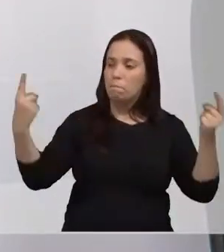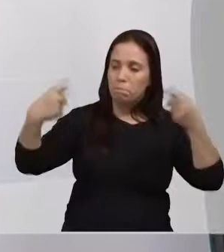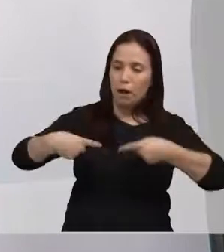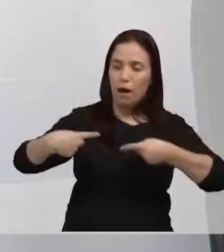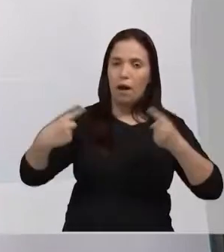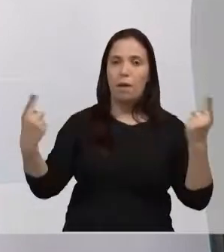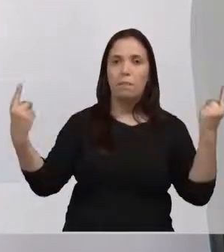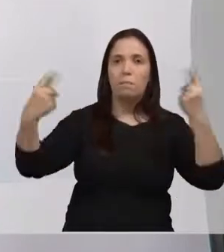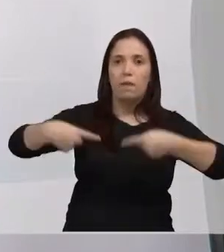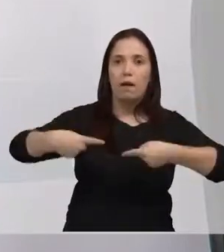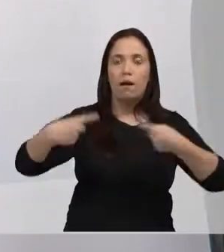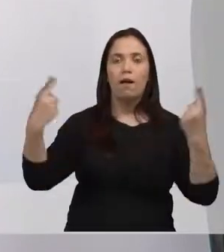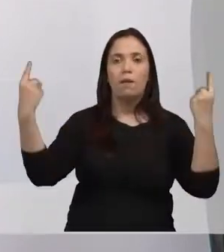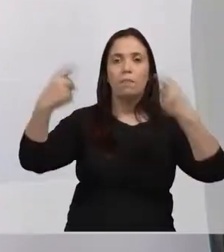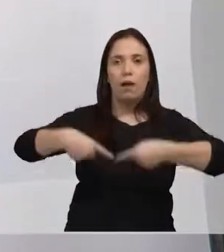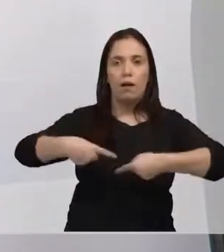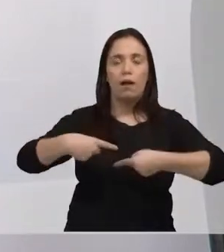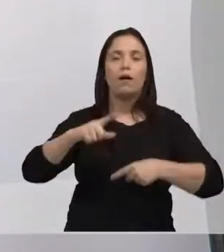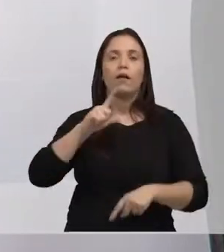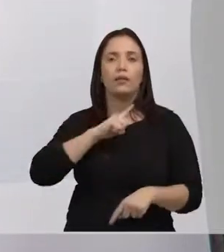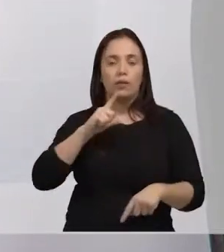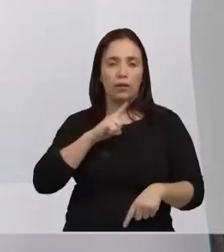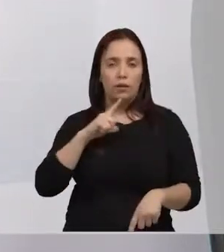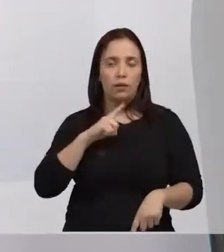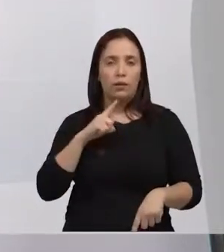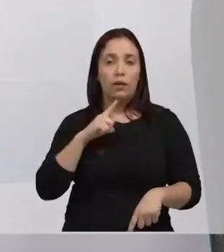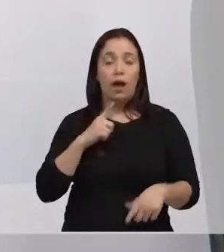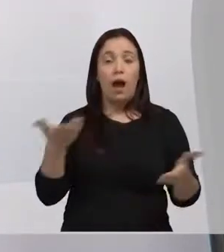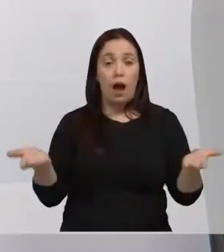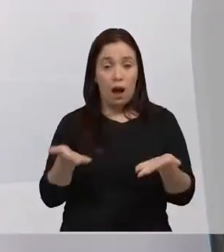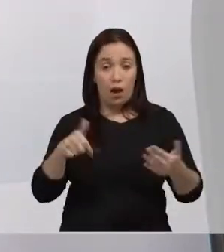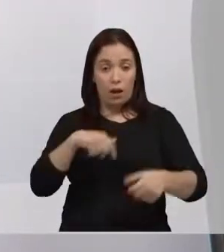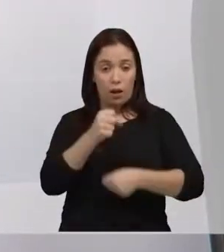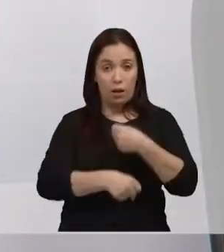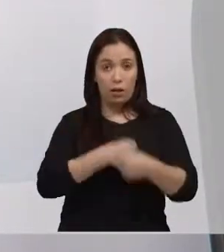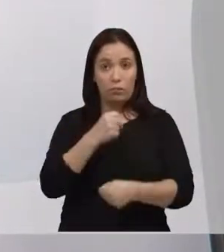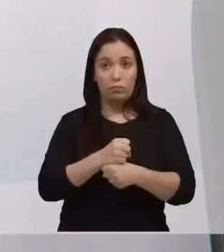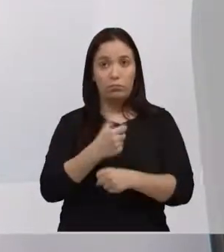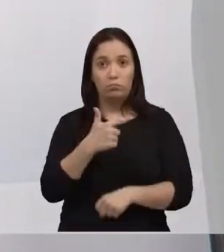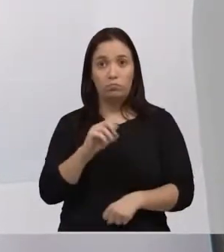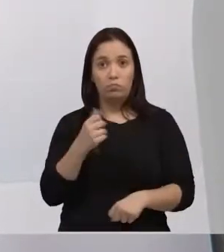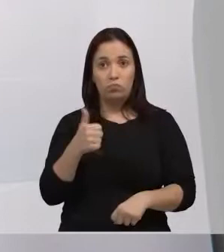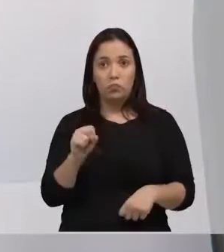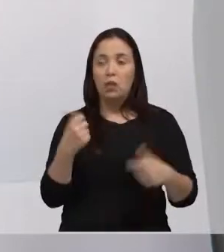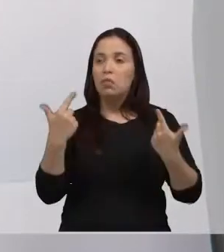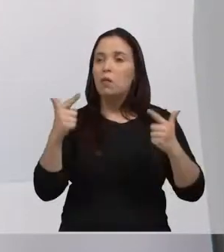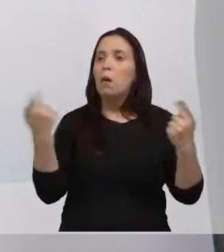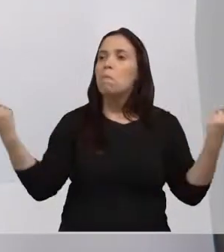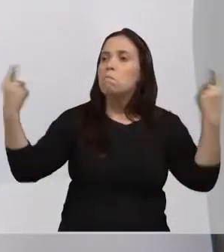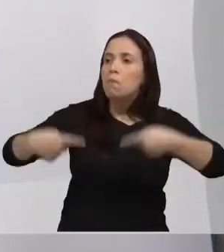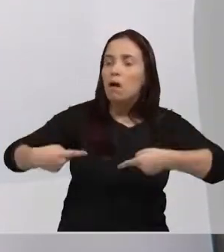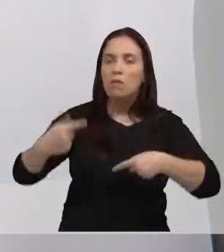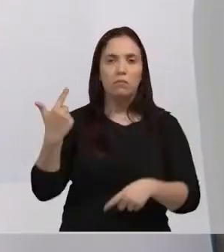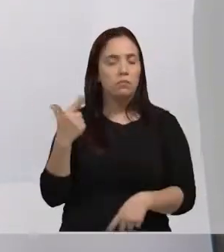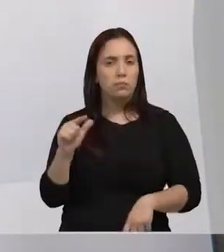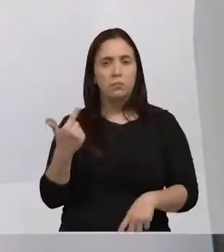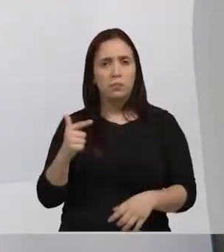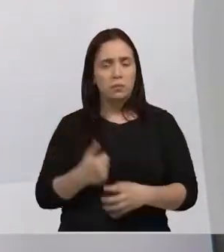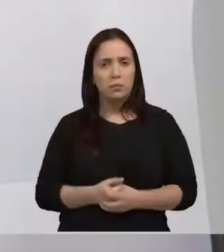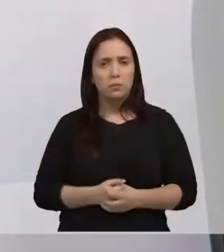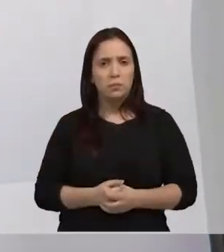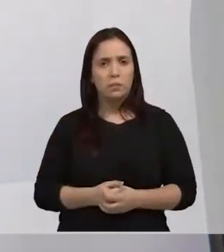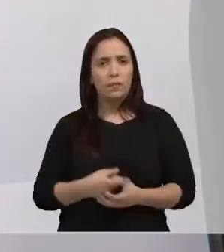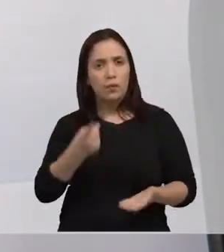por dissidências que saíram da base do governo. Nesse ano de 2018, nós não estamos assistindo isso. Pelo